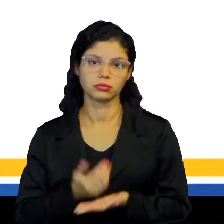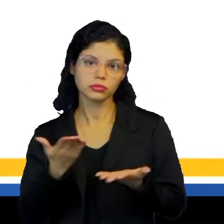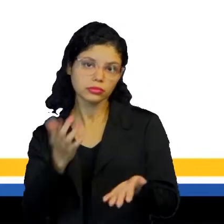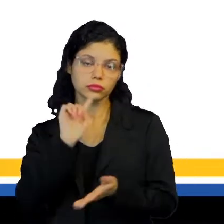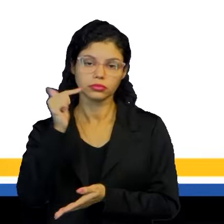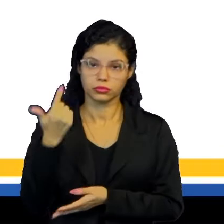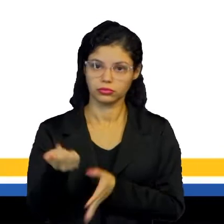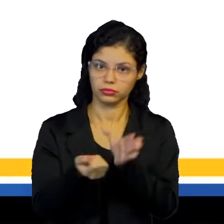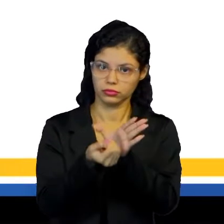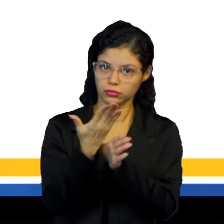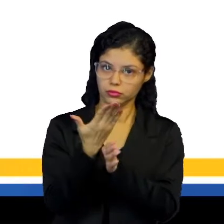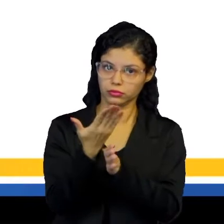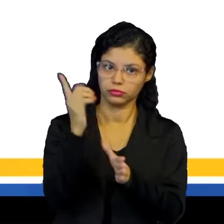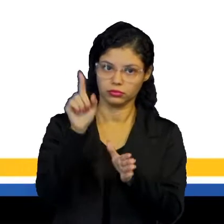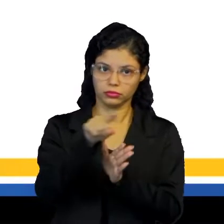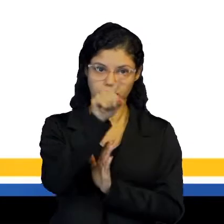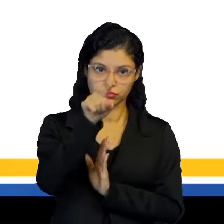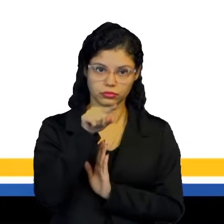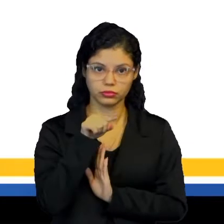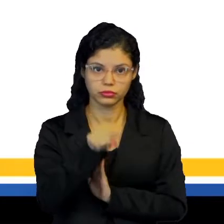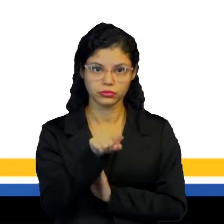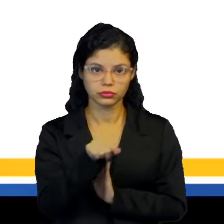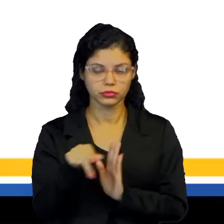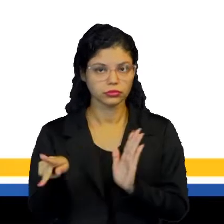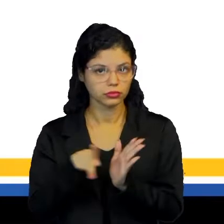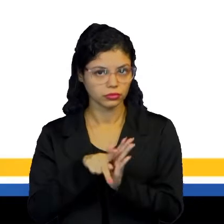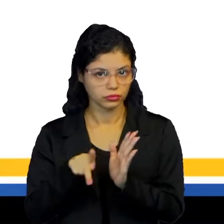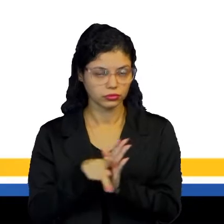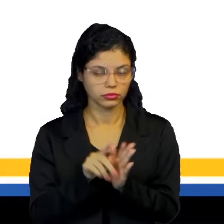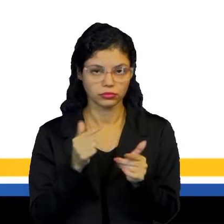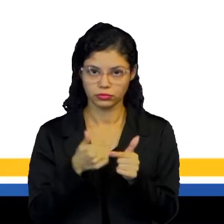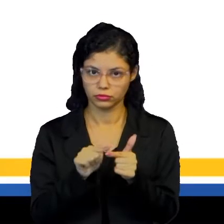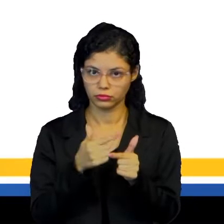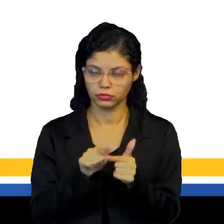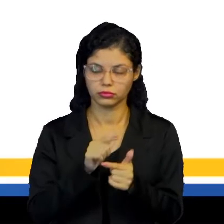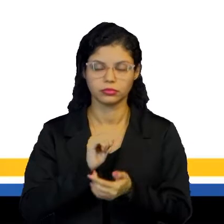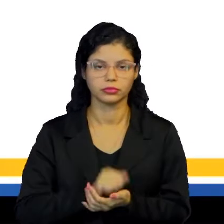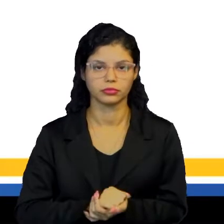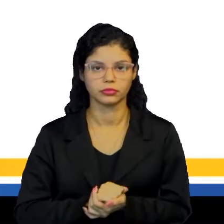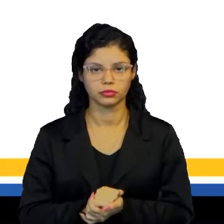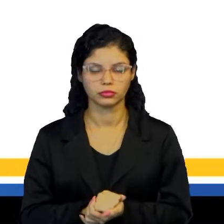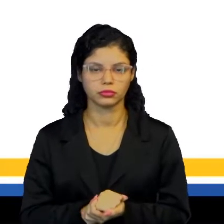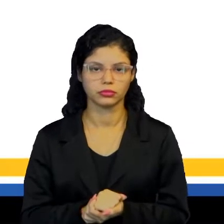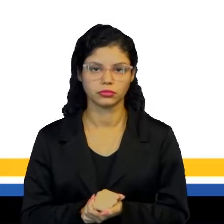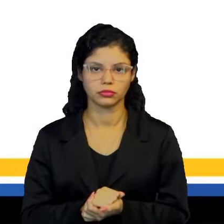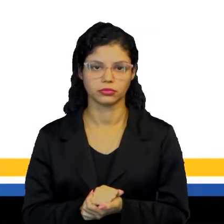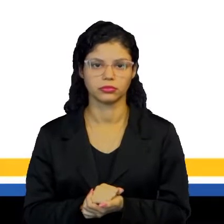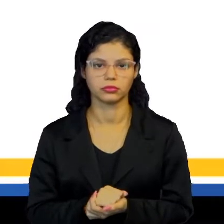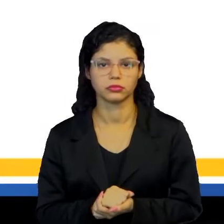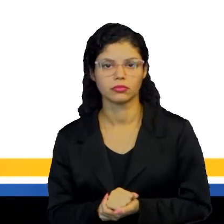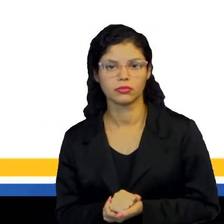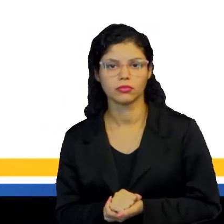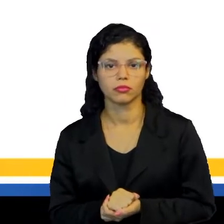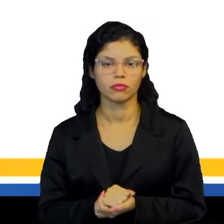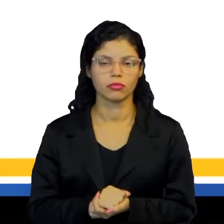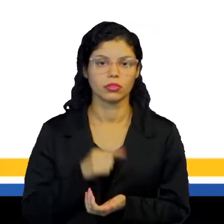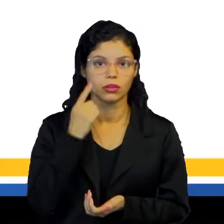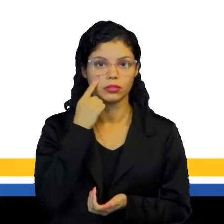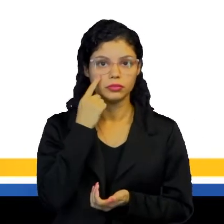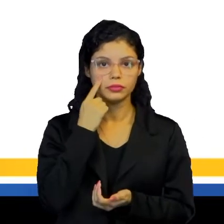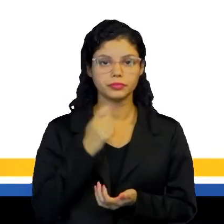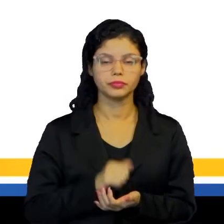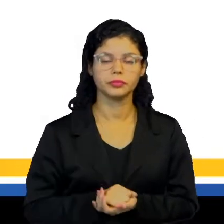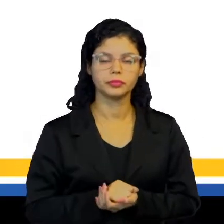em seguida, crie uma pergunta ou uma situação problema. Então, olha